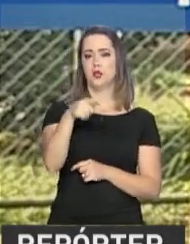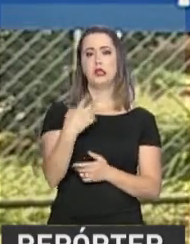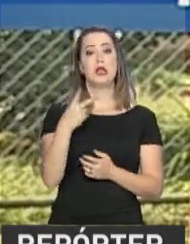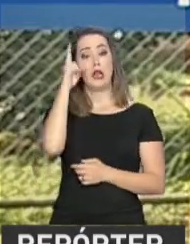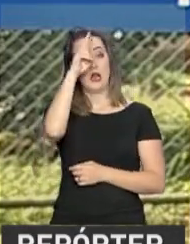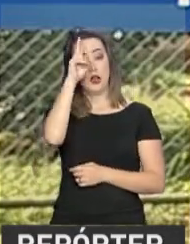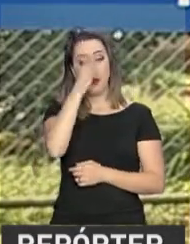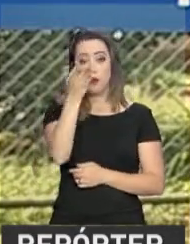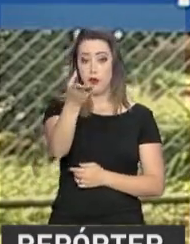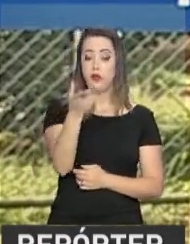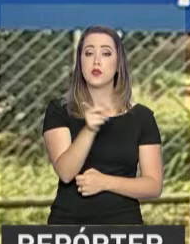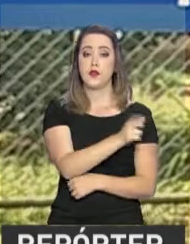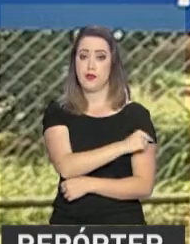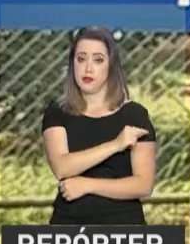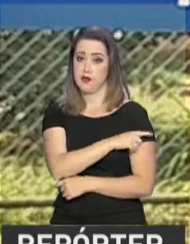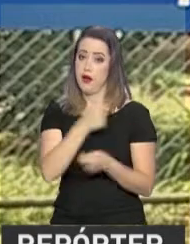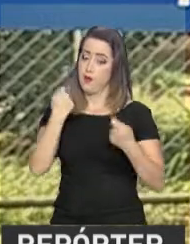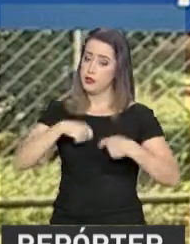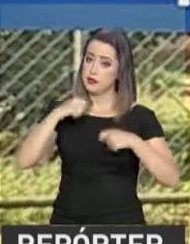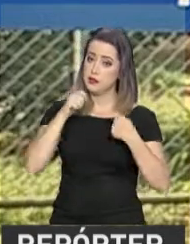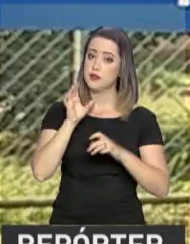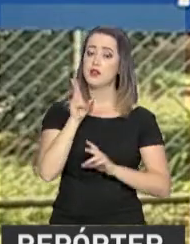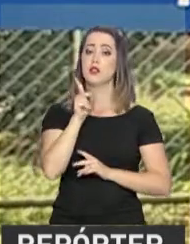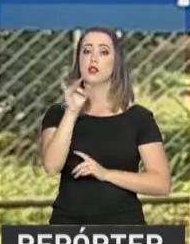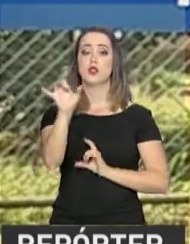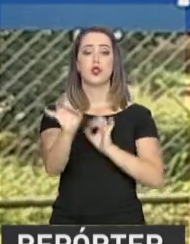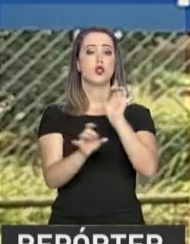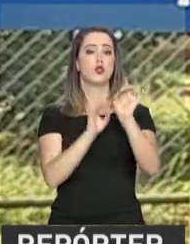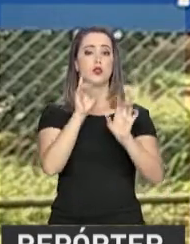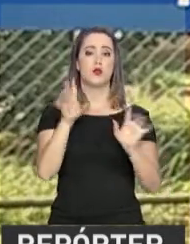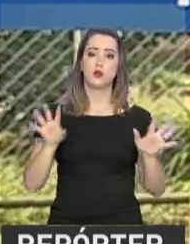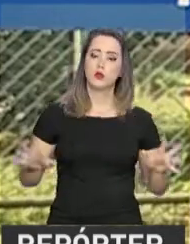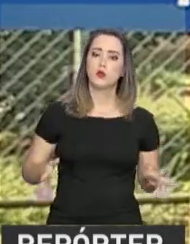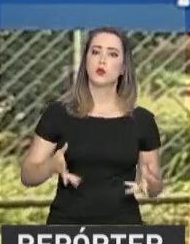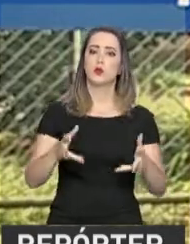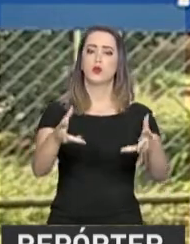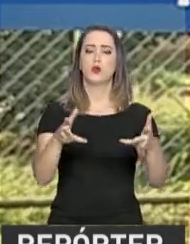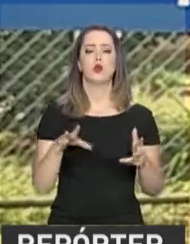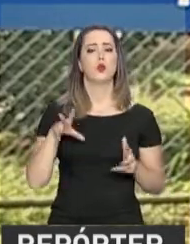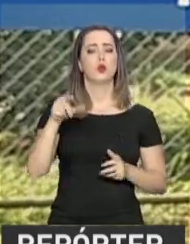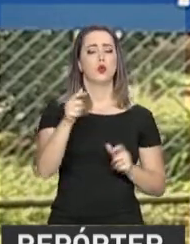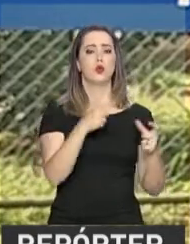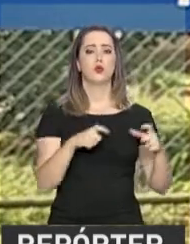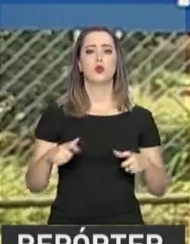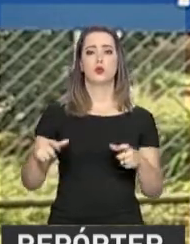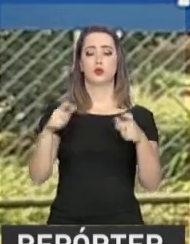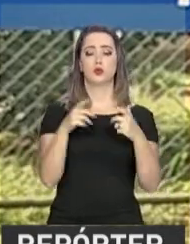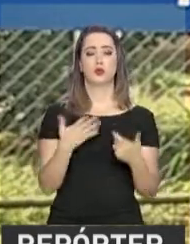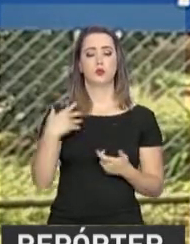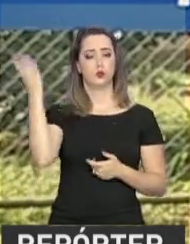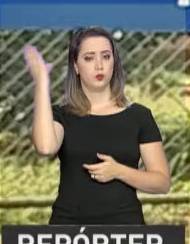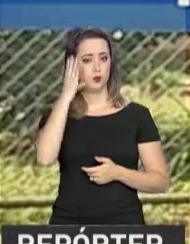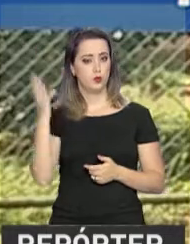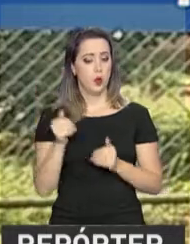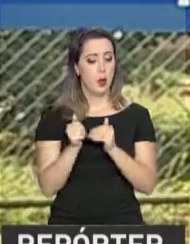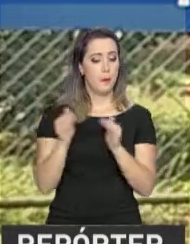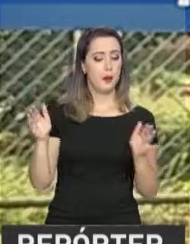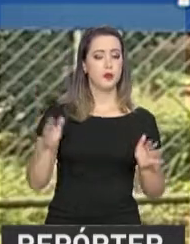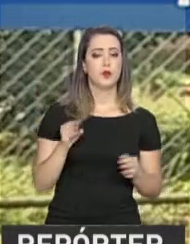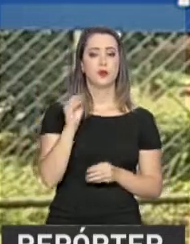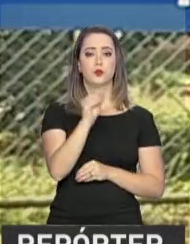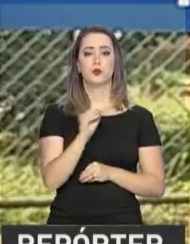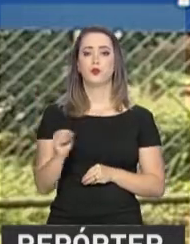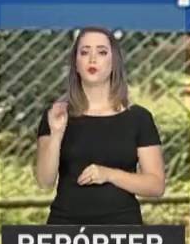amanhã é o dia d contra a gripe e vai ter mobilização com vários postos de saúde abertos pra